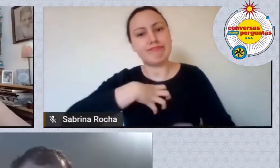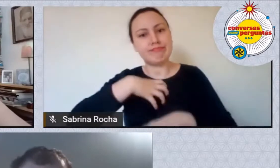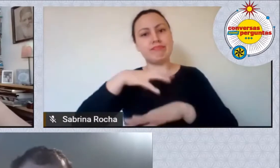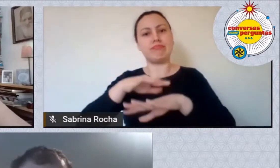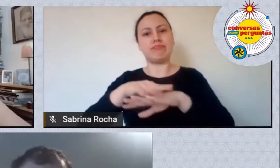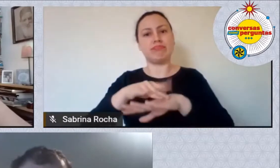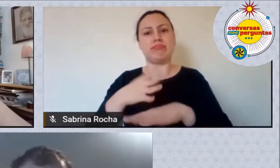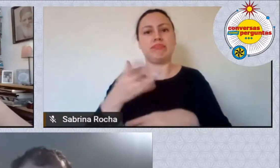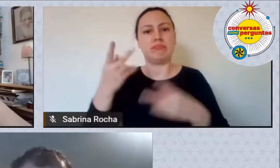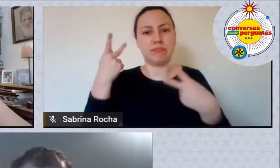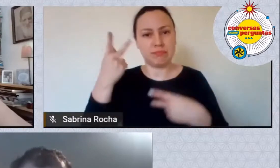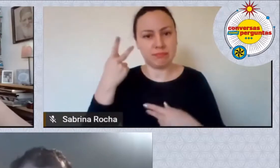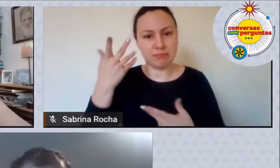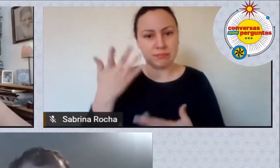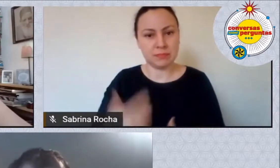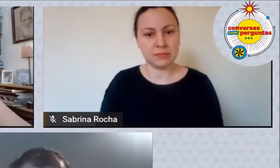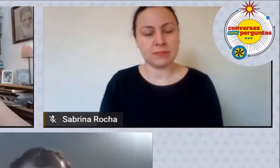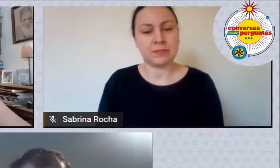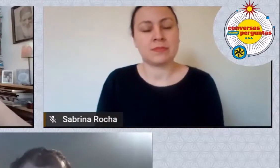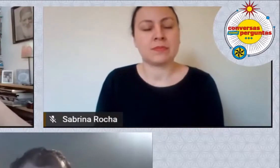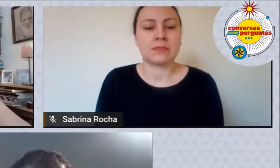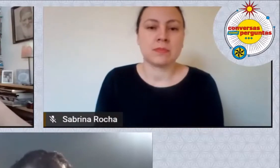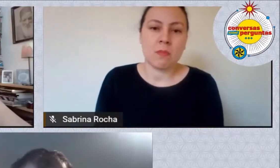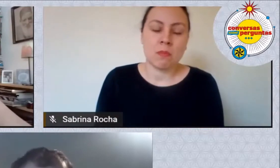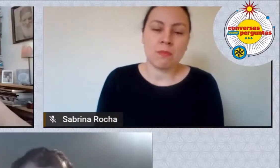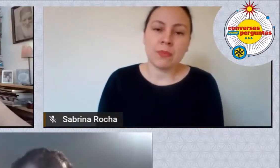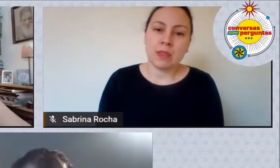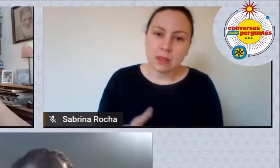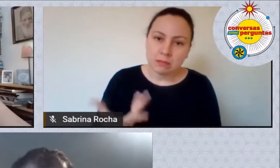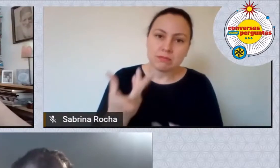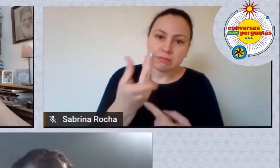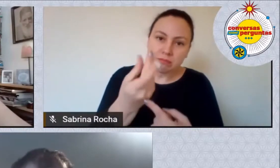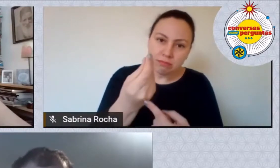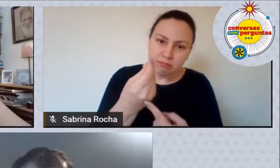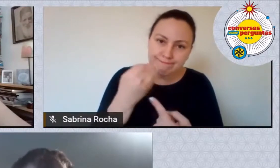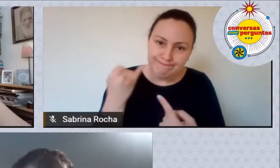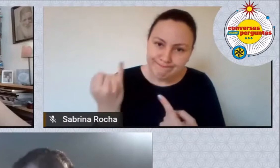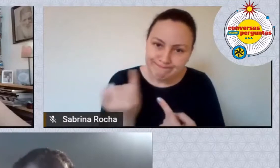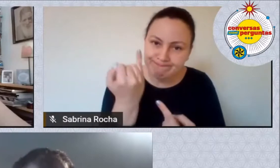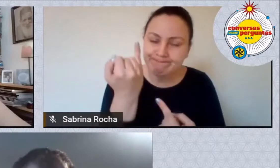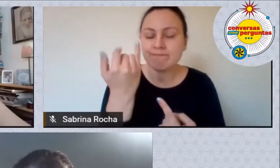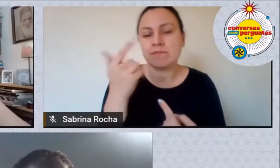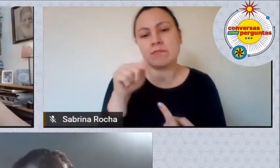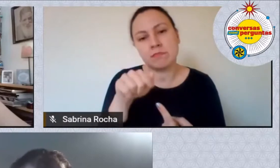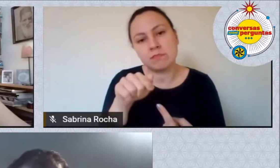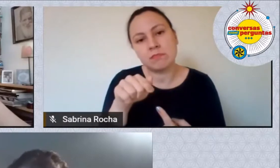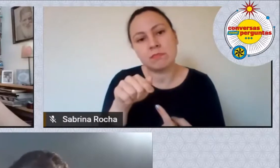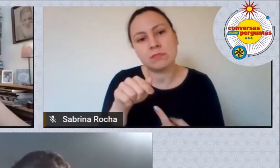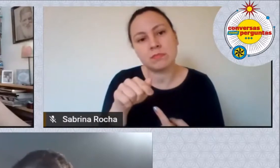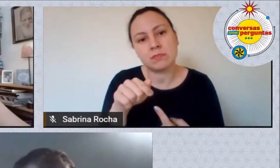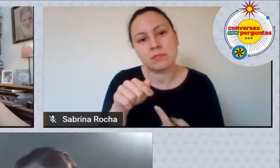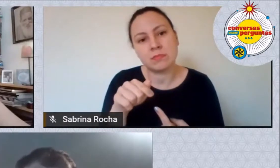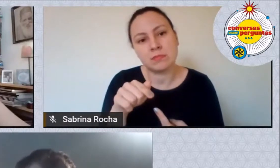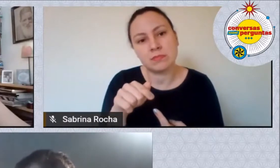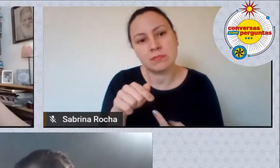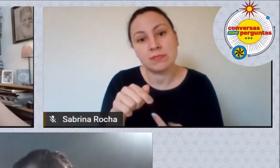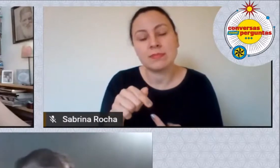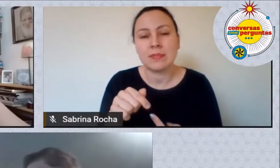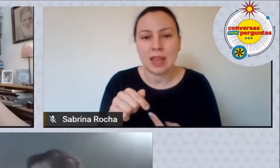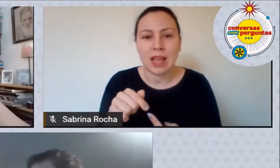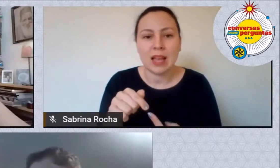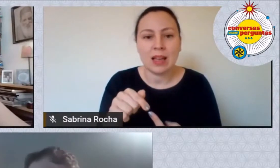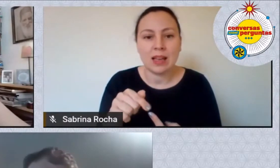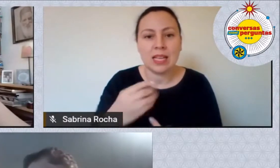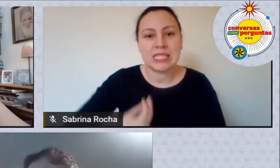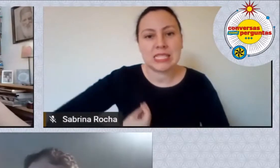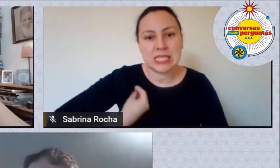Daí o papel, vamos dizer assim, fundamental da arte nisso. porque a Para arte, nossa saúde mental, né?